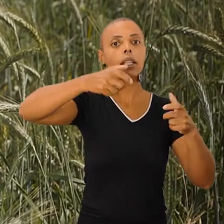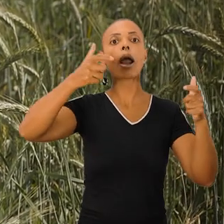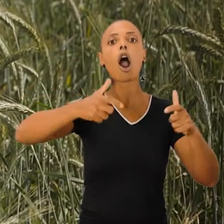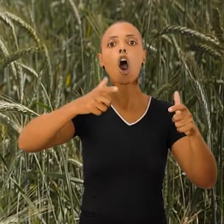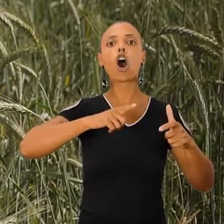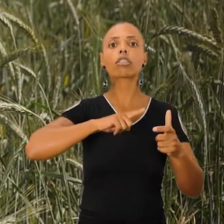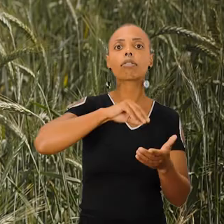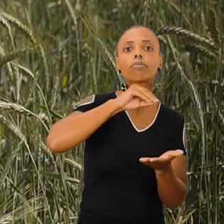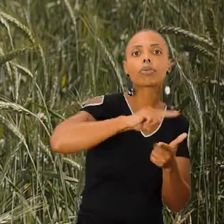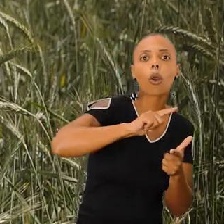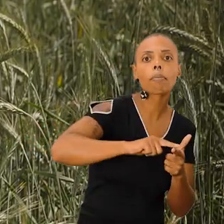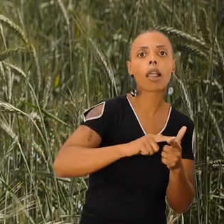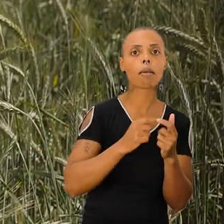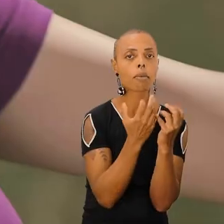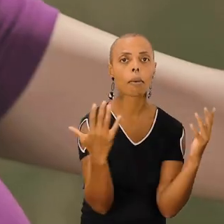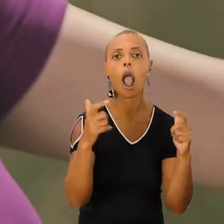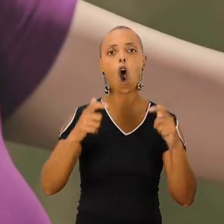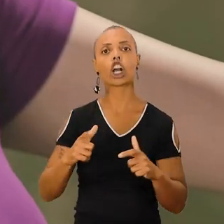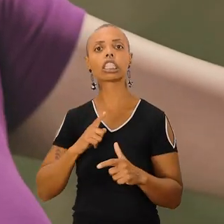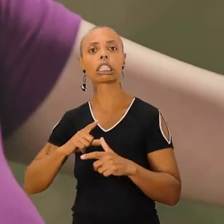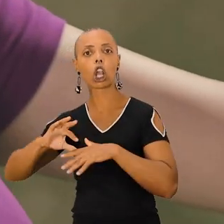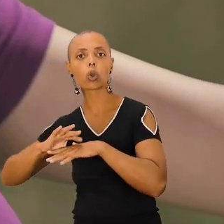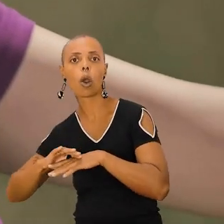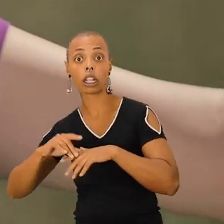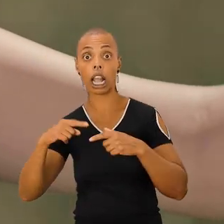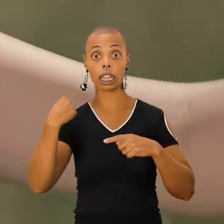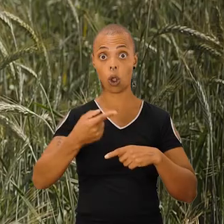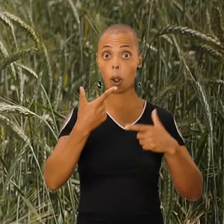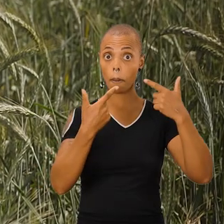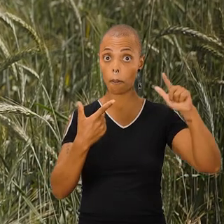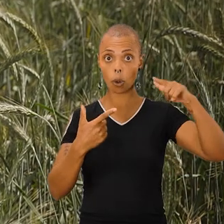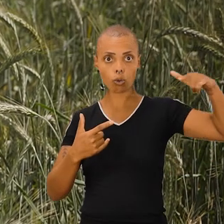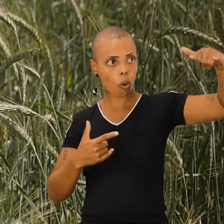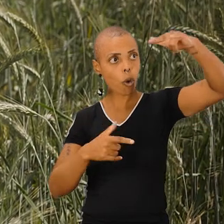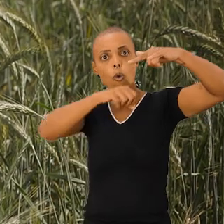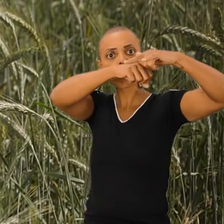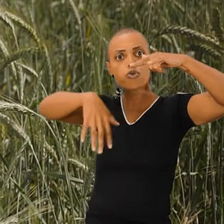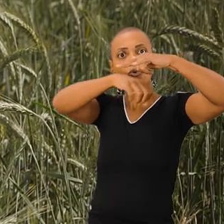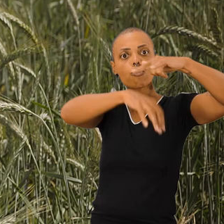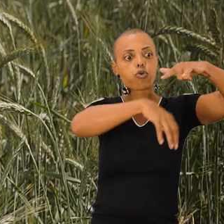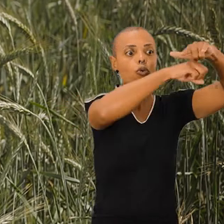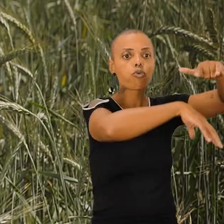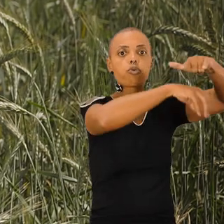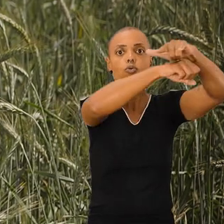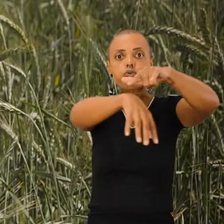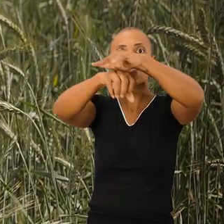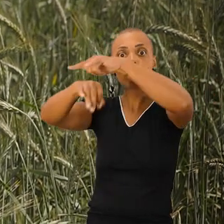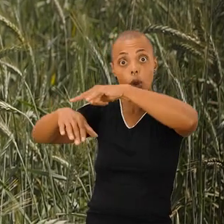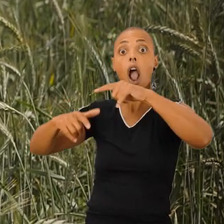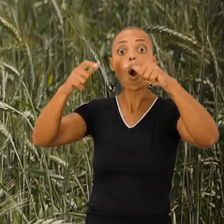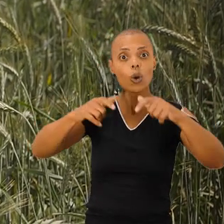falha de plantio, onde tem mato, onde tem doença. E depois, através de um outro drone, um drone pulverizador, ele pode ir lá e aplicar o produto,